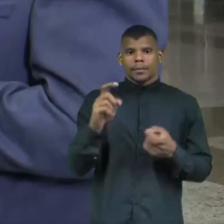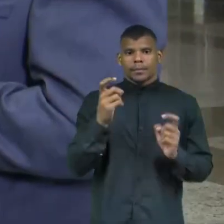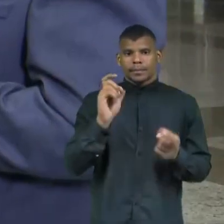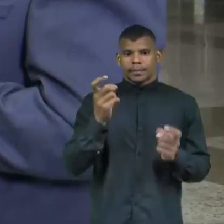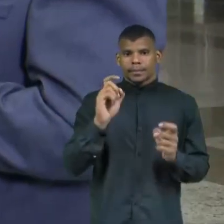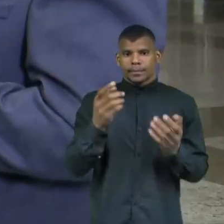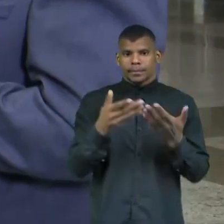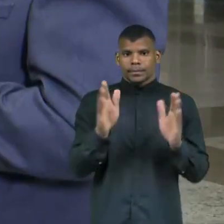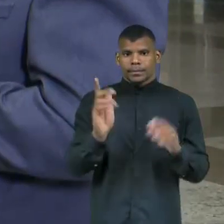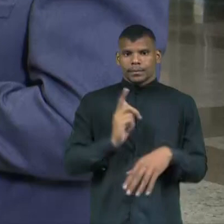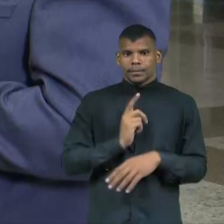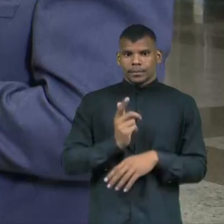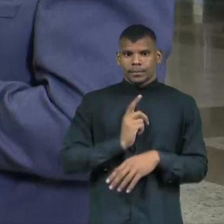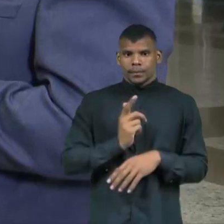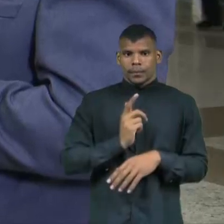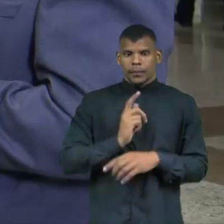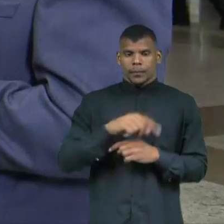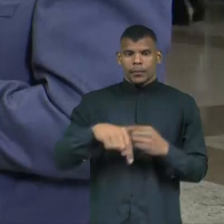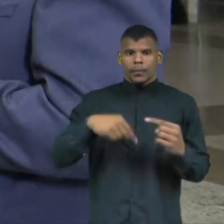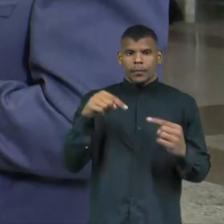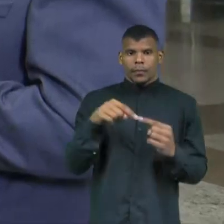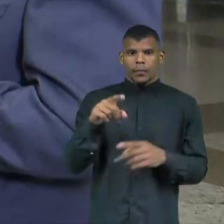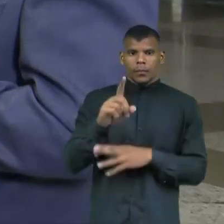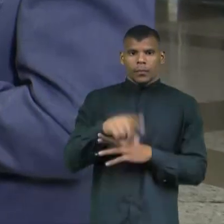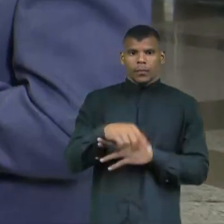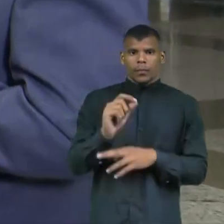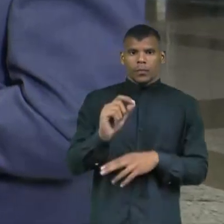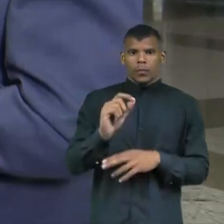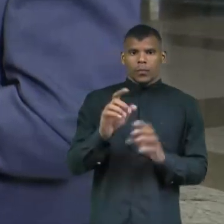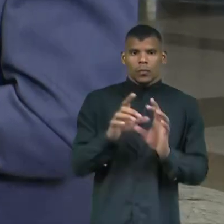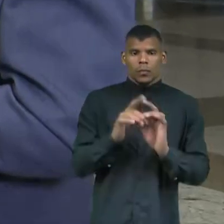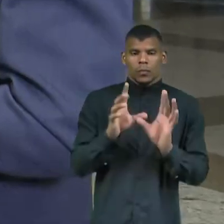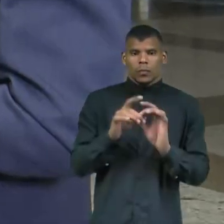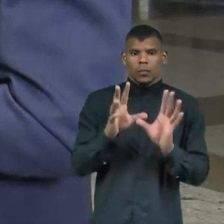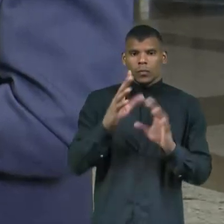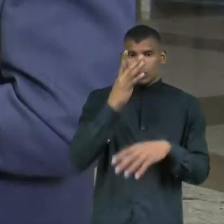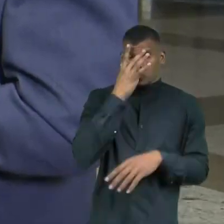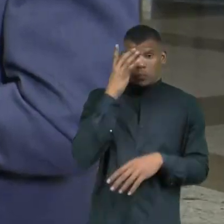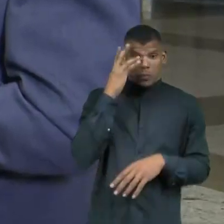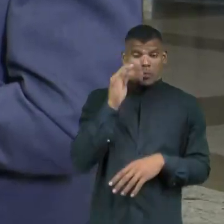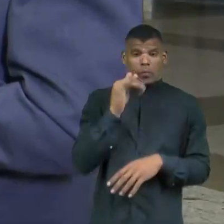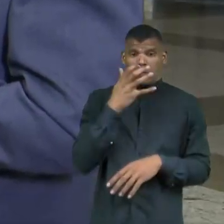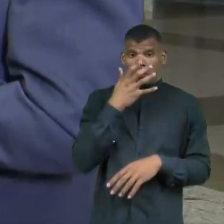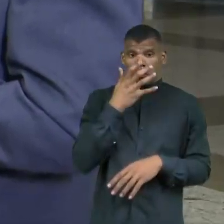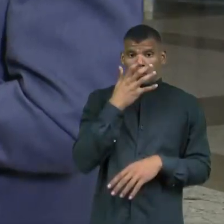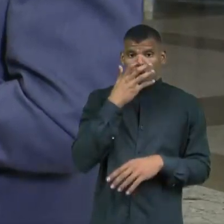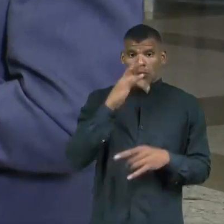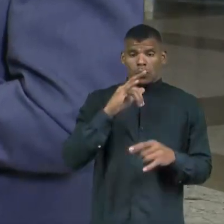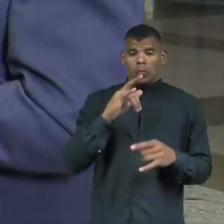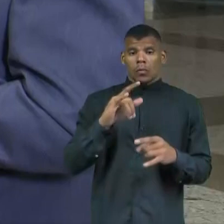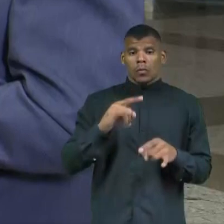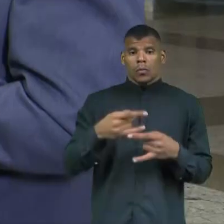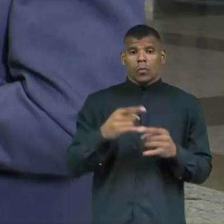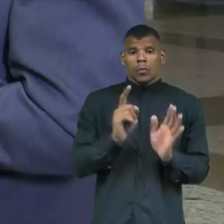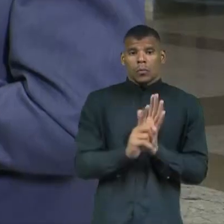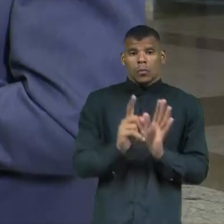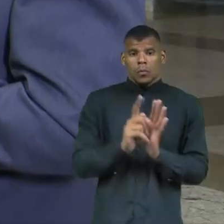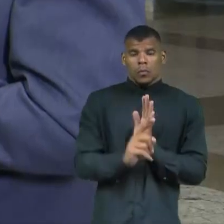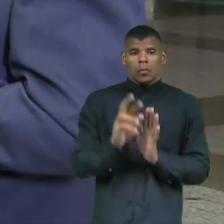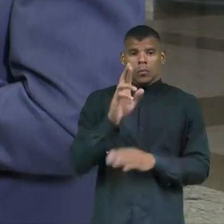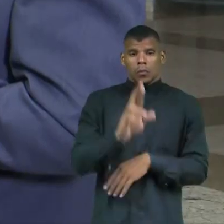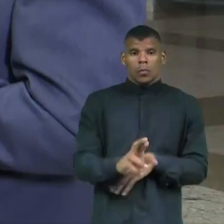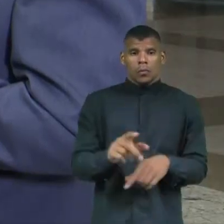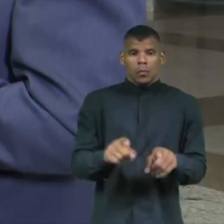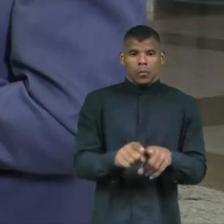né? As meninas têm esse objetivo de deixar livre para as pessoas que estão assistindo a live perguntar, para poder elas responderem. Então,